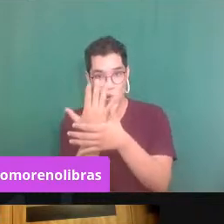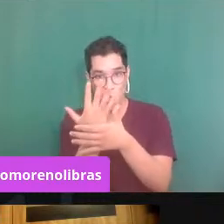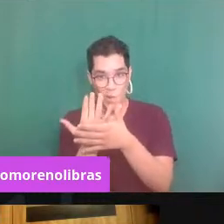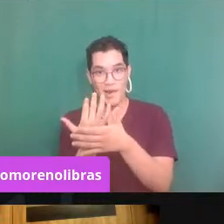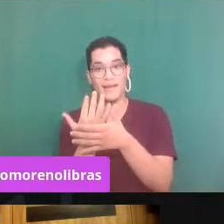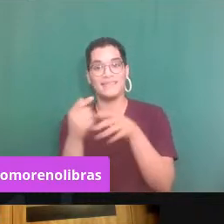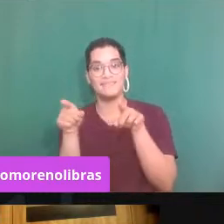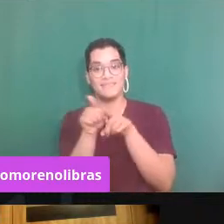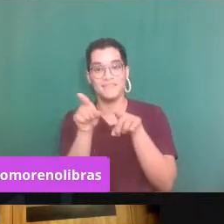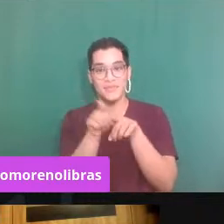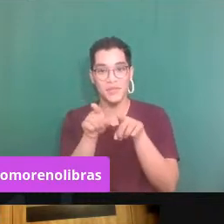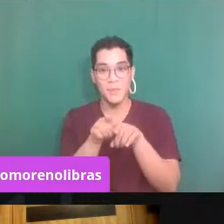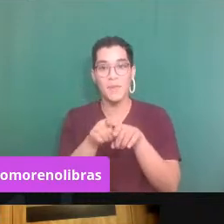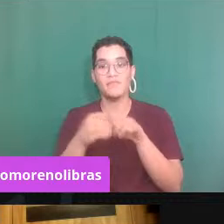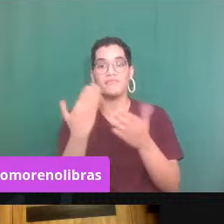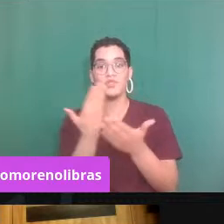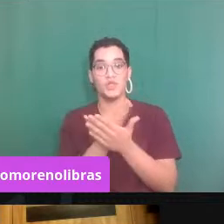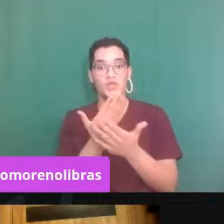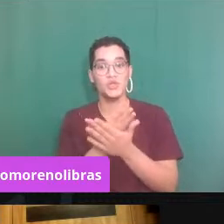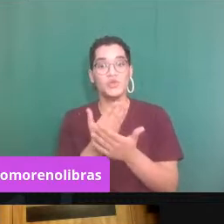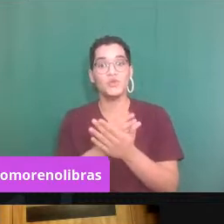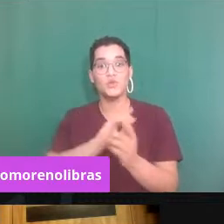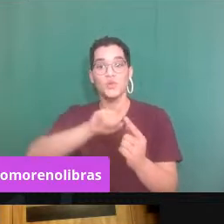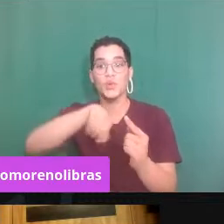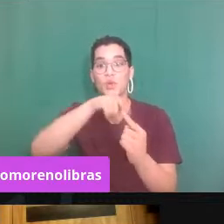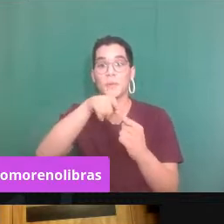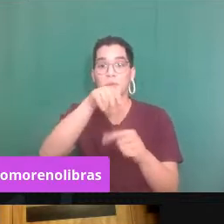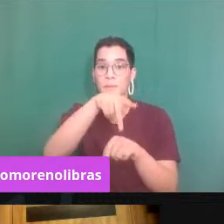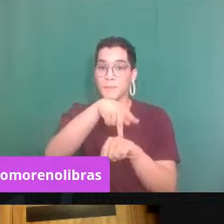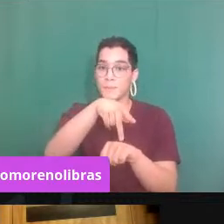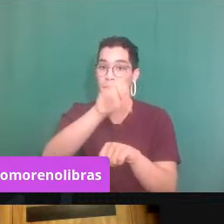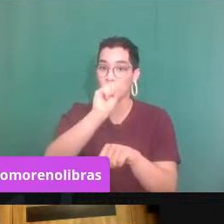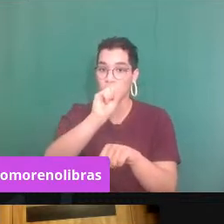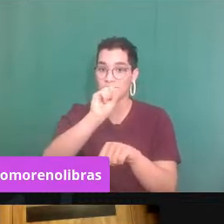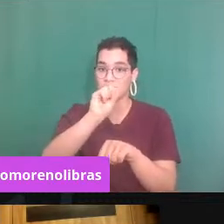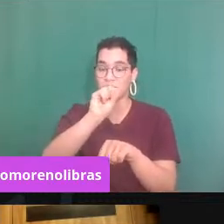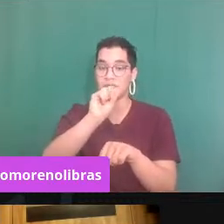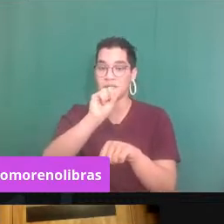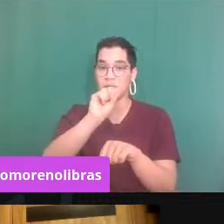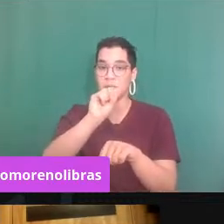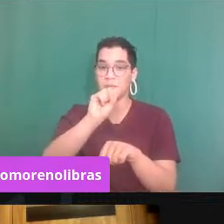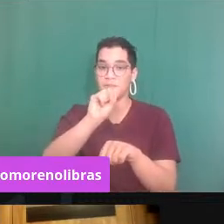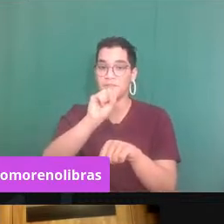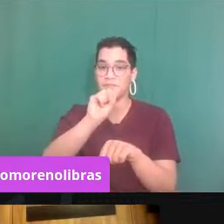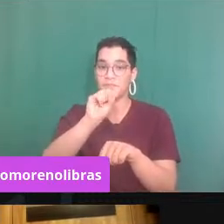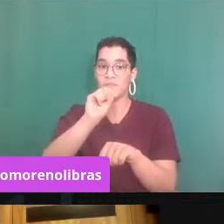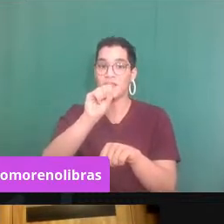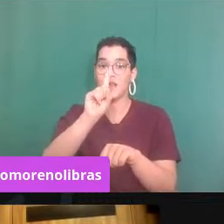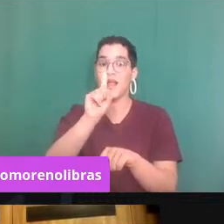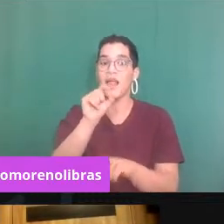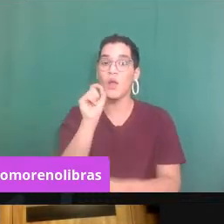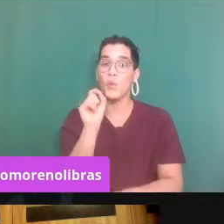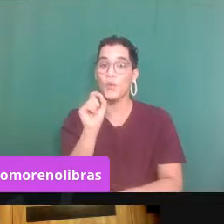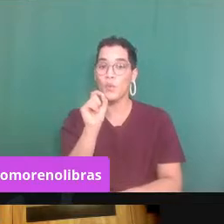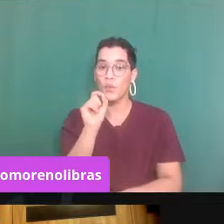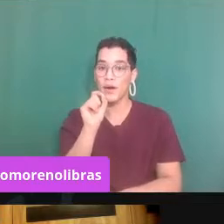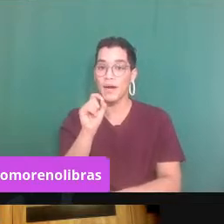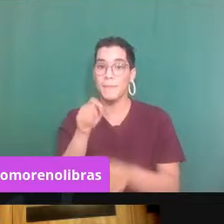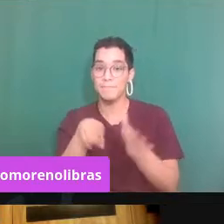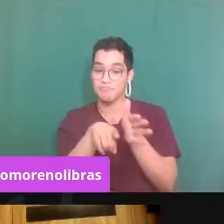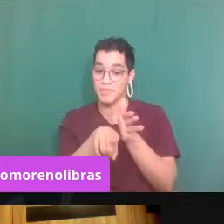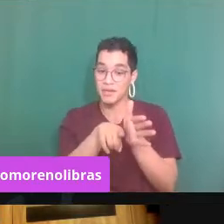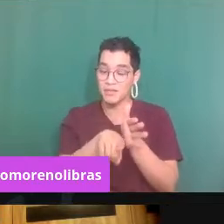pós-graduados em Língua Portuguesa, no estudo de pesquisas linguísticas sede sapiente para estudos